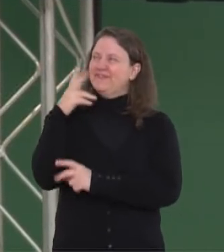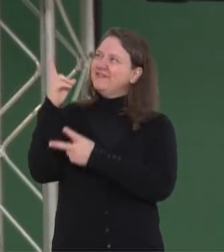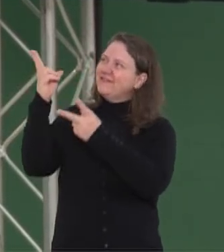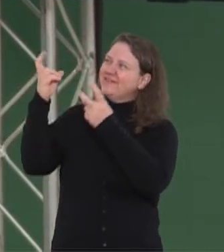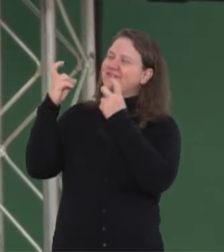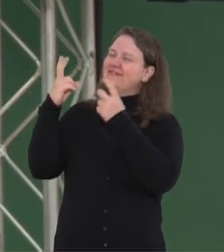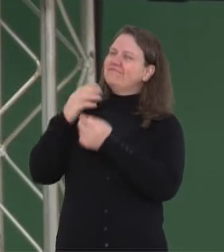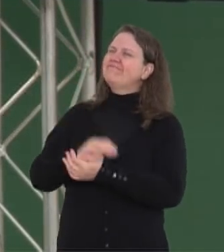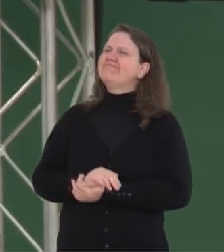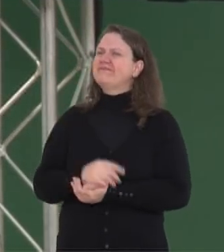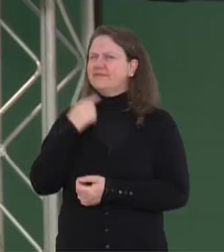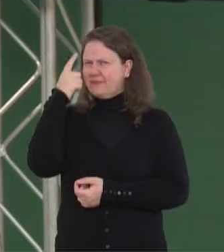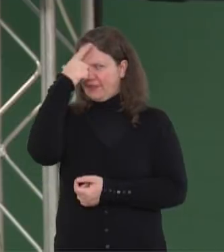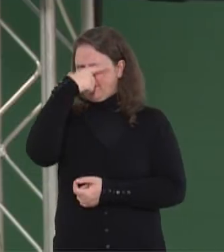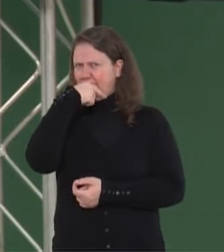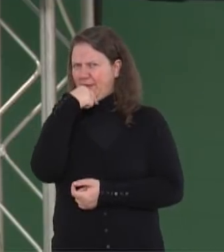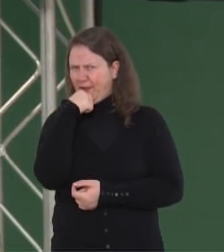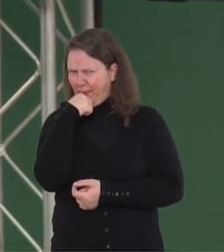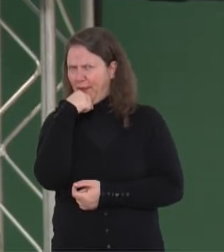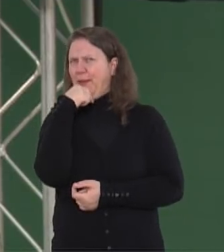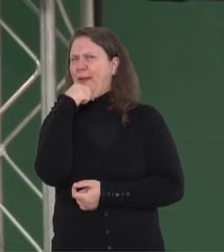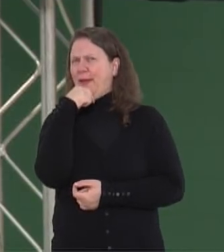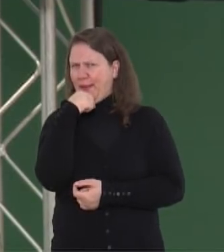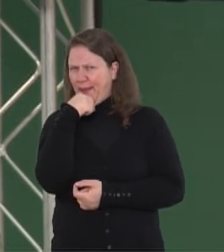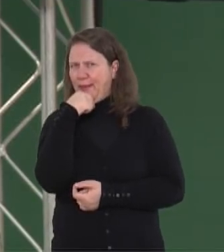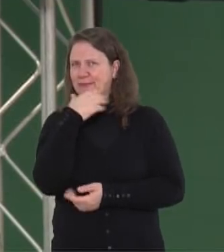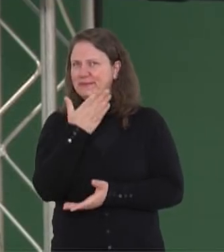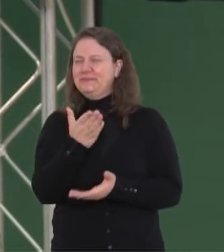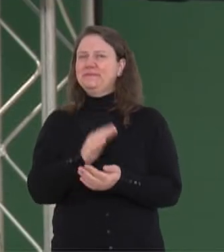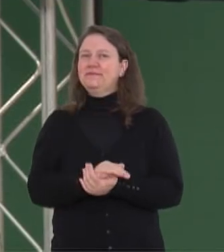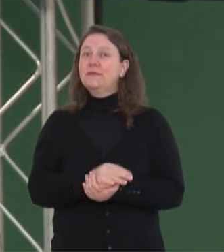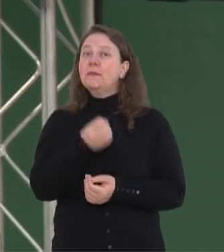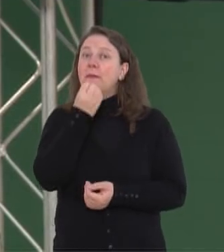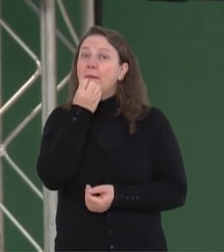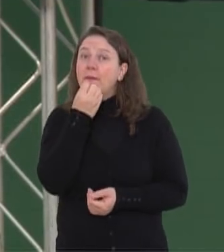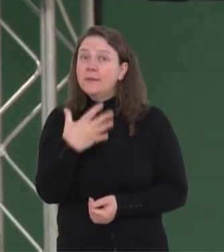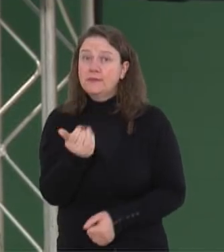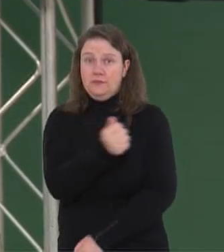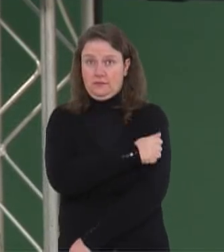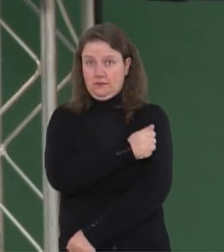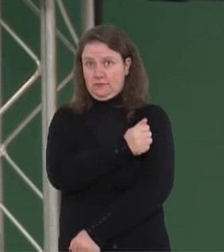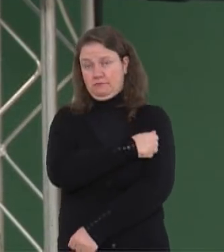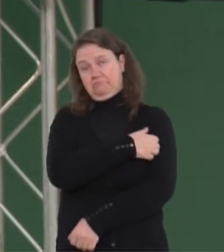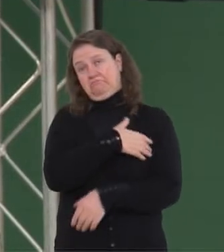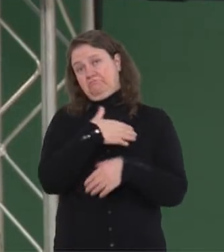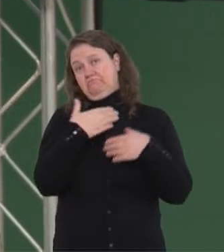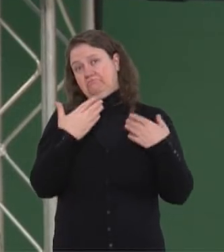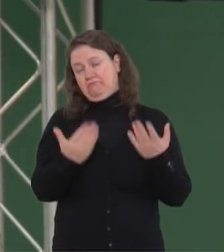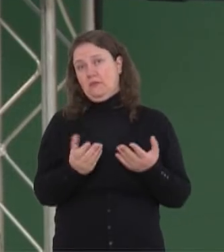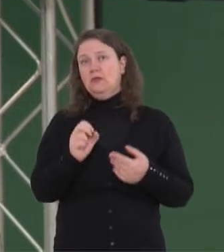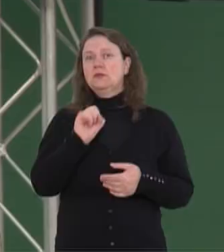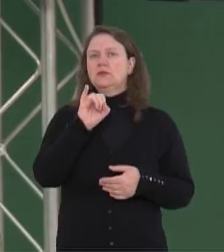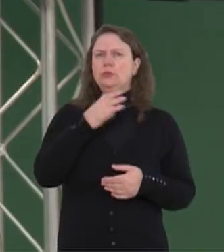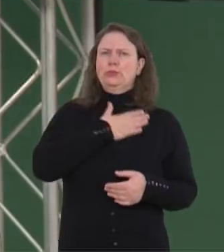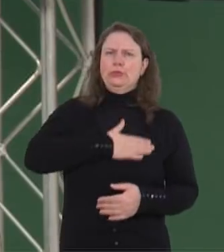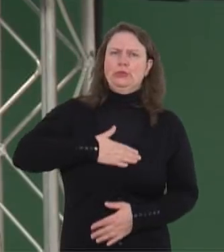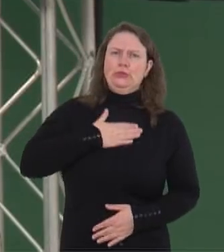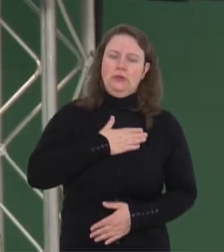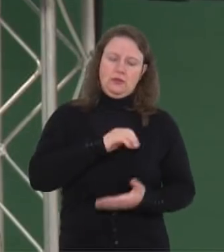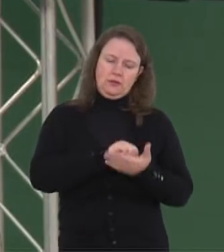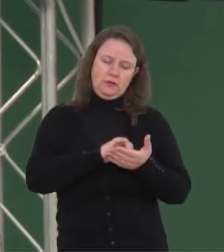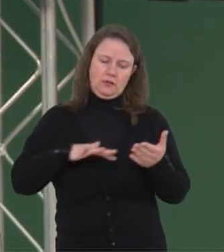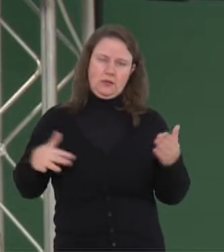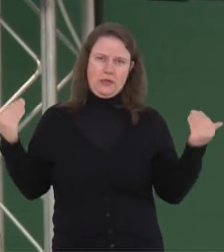ele, ele tem uma carinha de sem vergonha. Será que ele é um bom aluno? Ou será que ele gosta de fazer